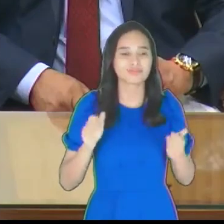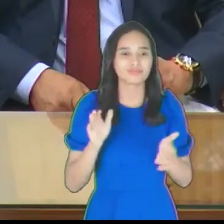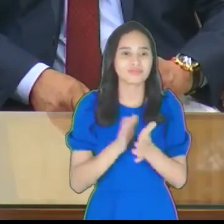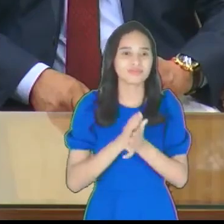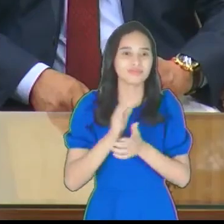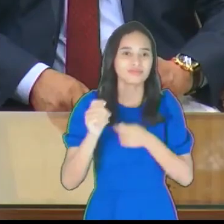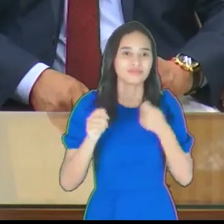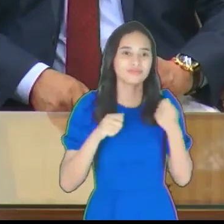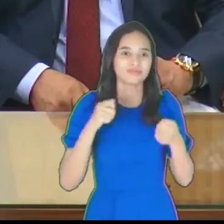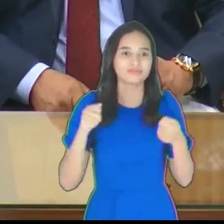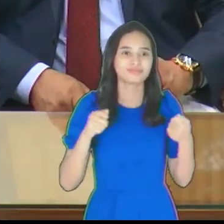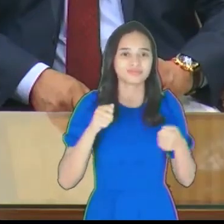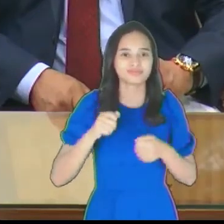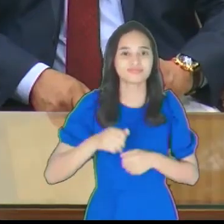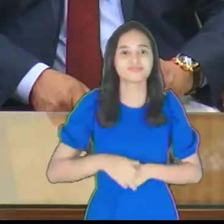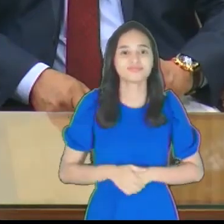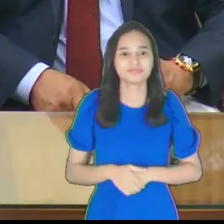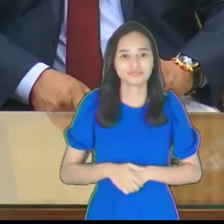Aleluia.